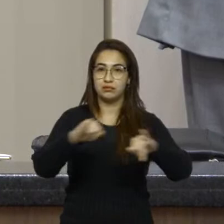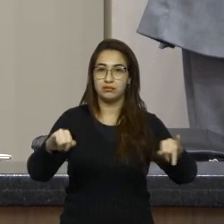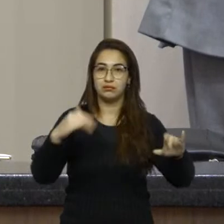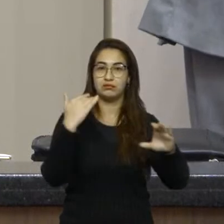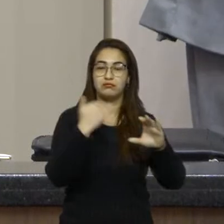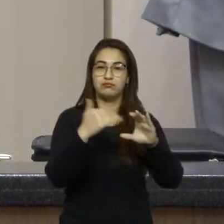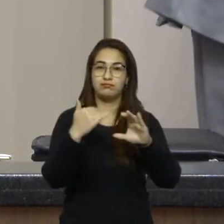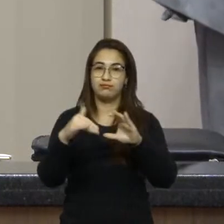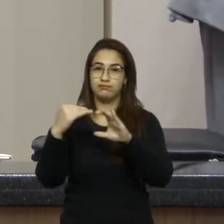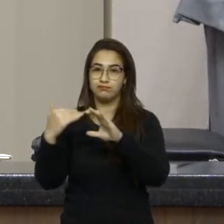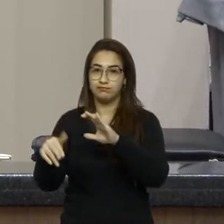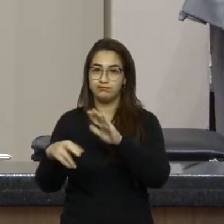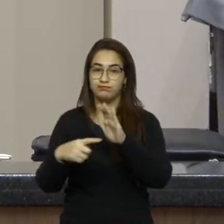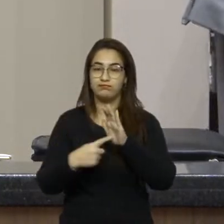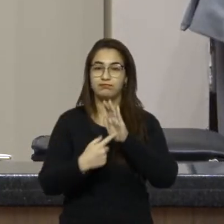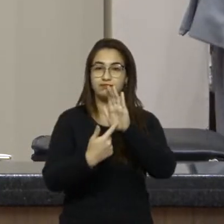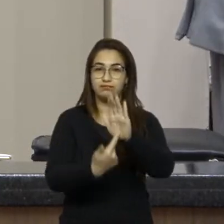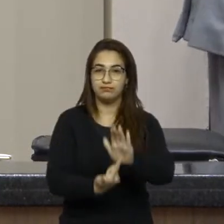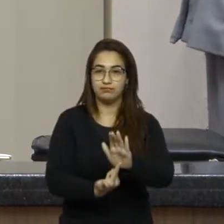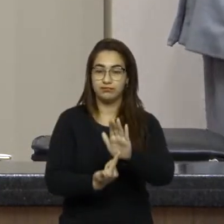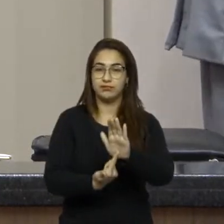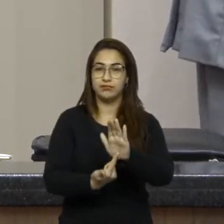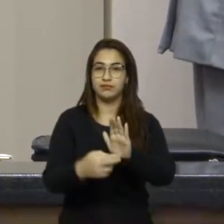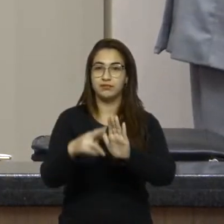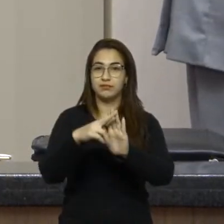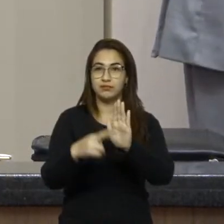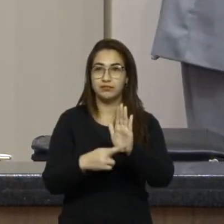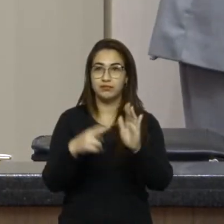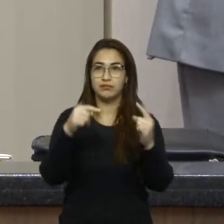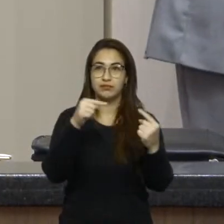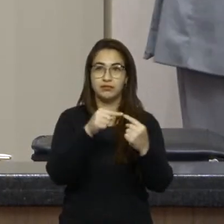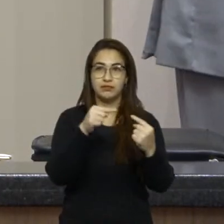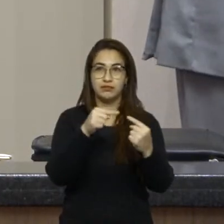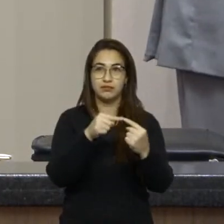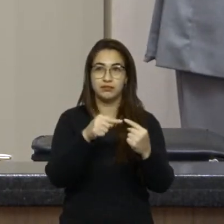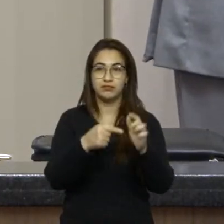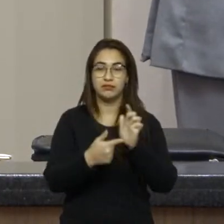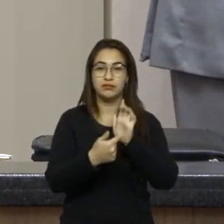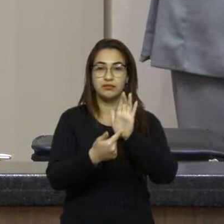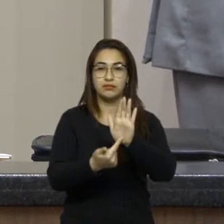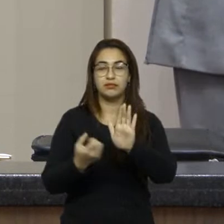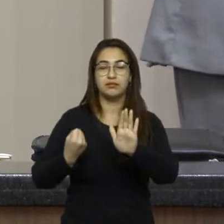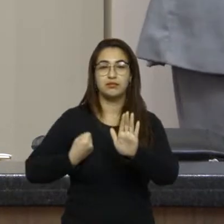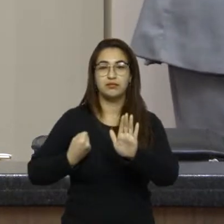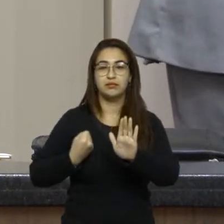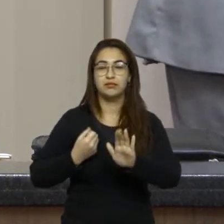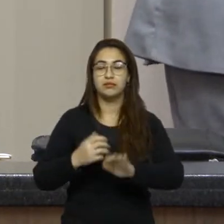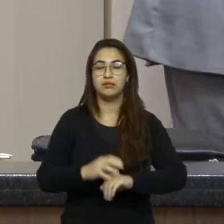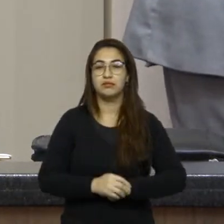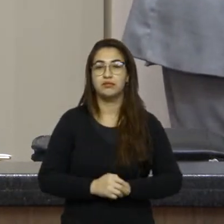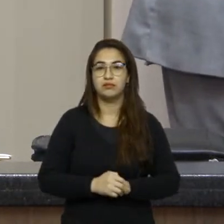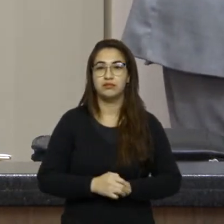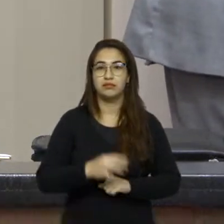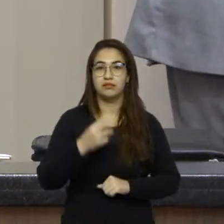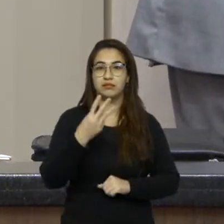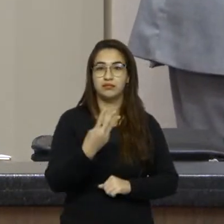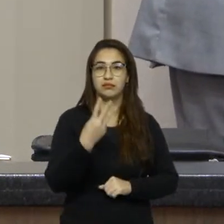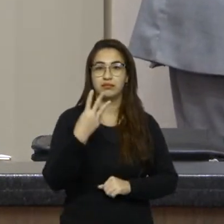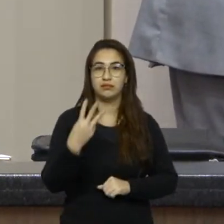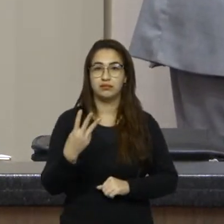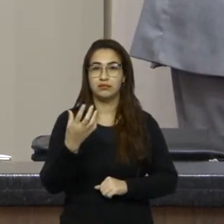aos destinatários, conforme determina o regimento interno, as seguintes indicações de números